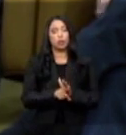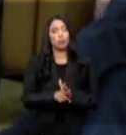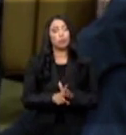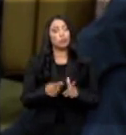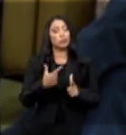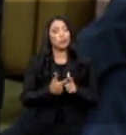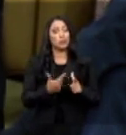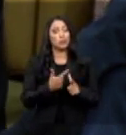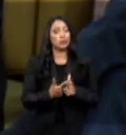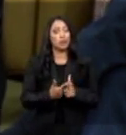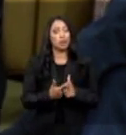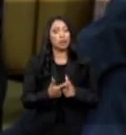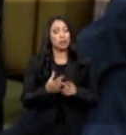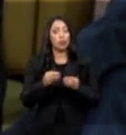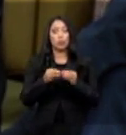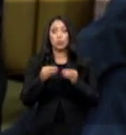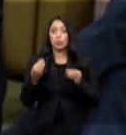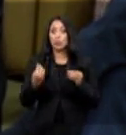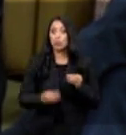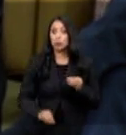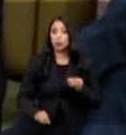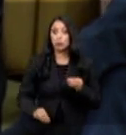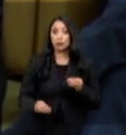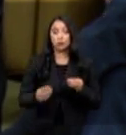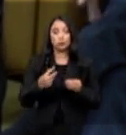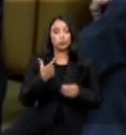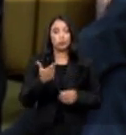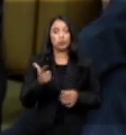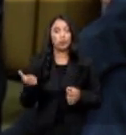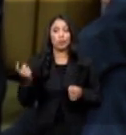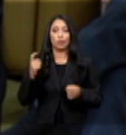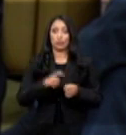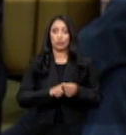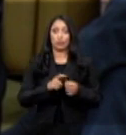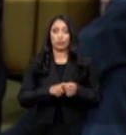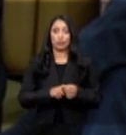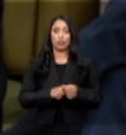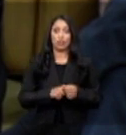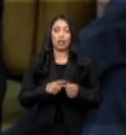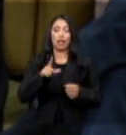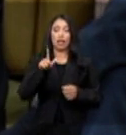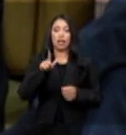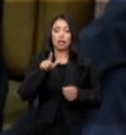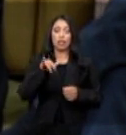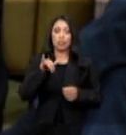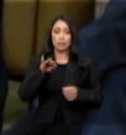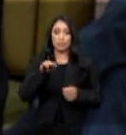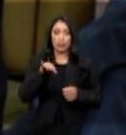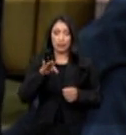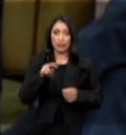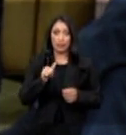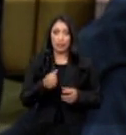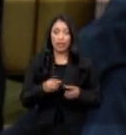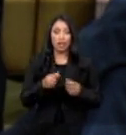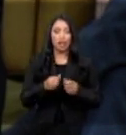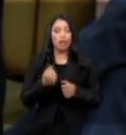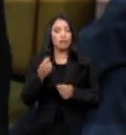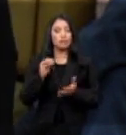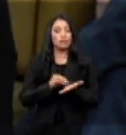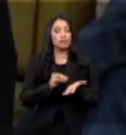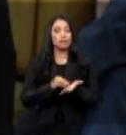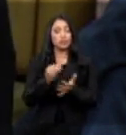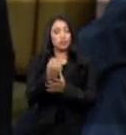excelências. A concessão de uma eventual liminar pode causar, sim, insegurança jurídica para investimento